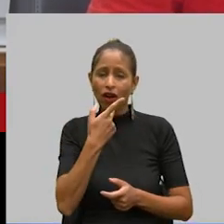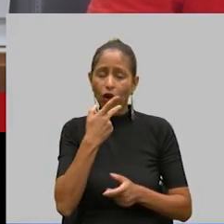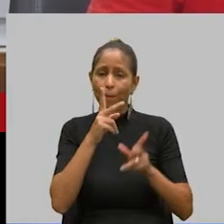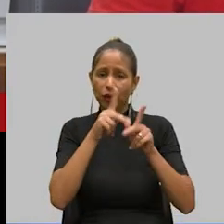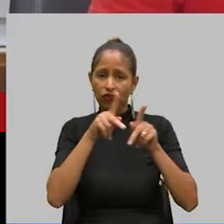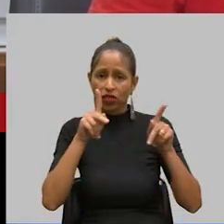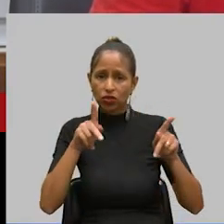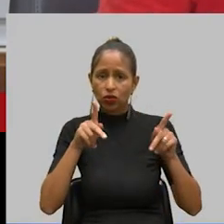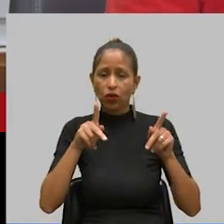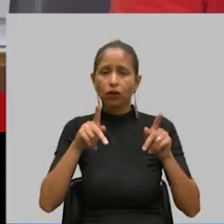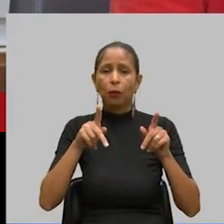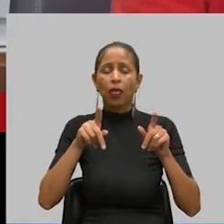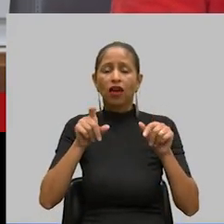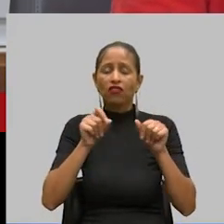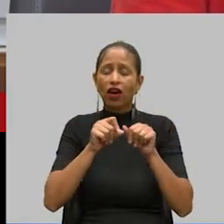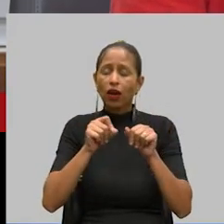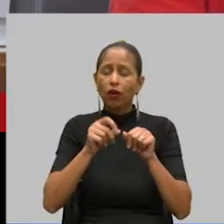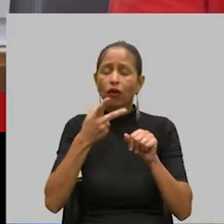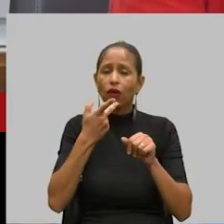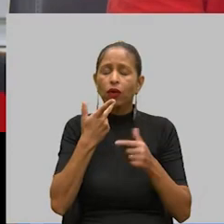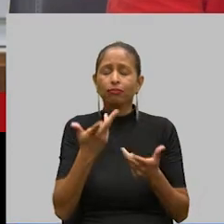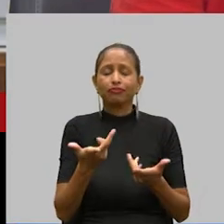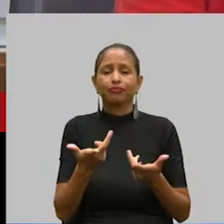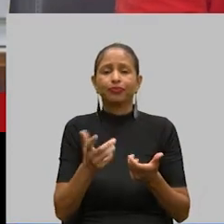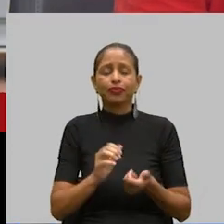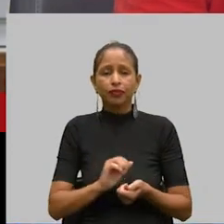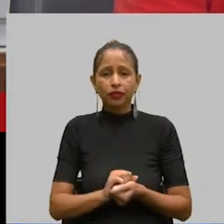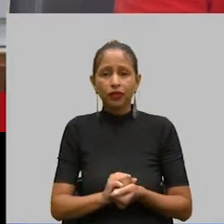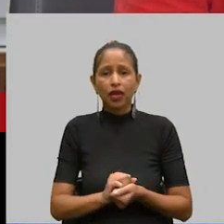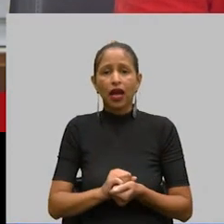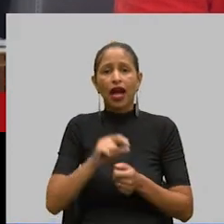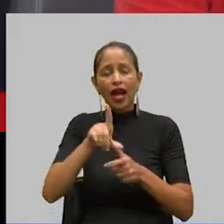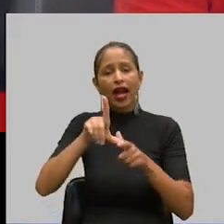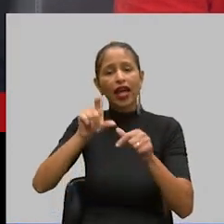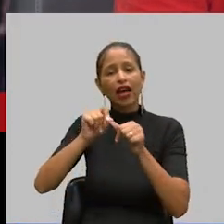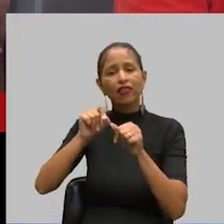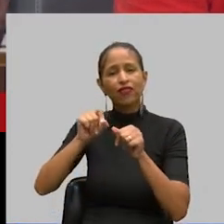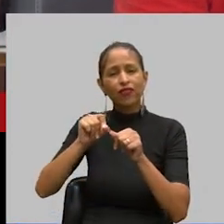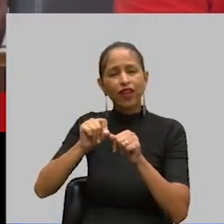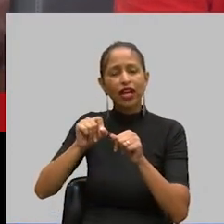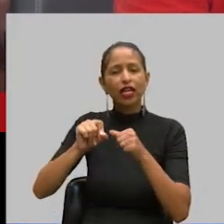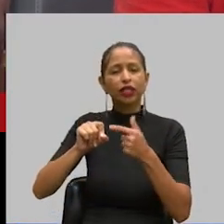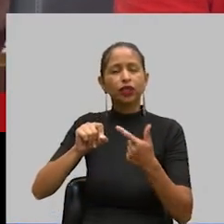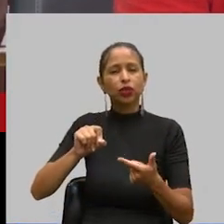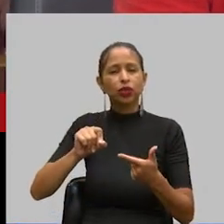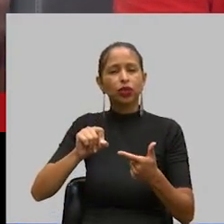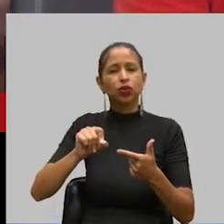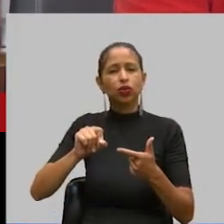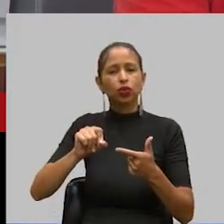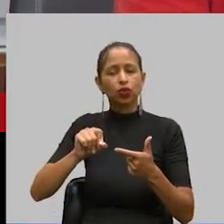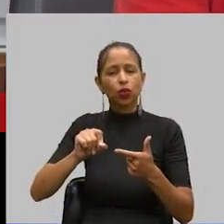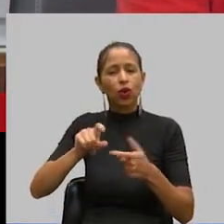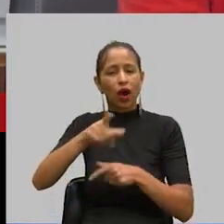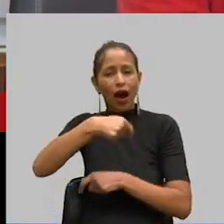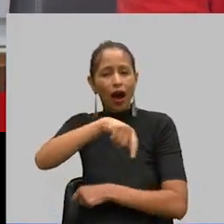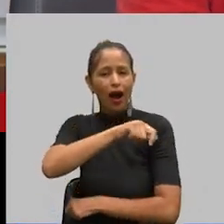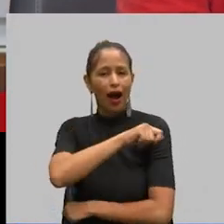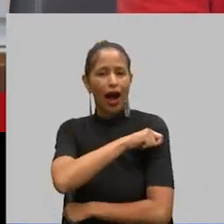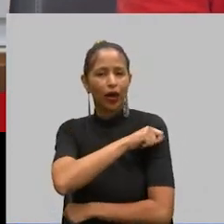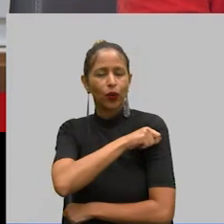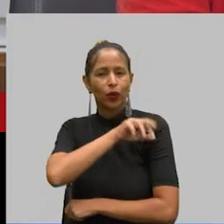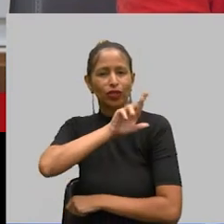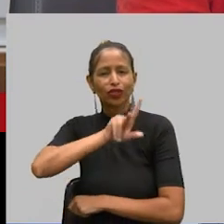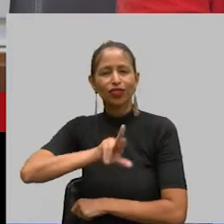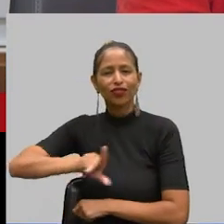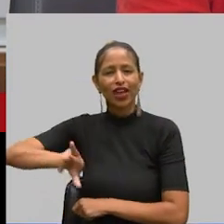o processo de nucleação em que ele é feito de uma forma que pulveriza os alunos nas diversas